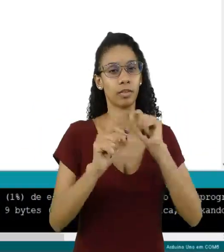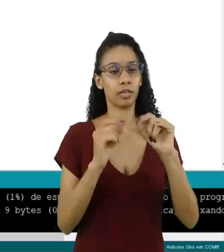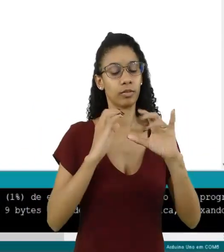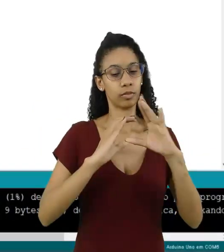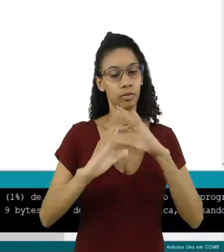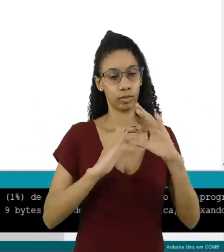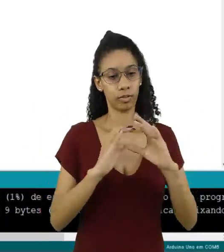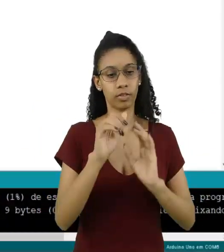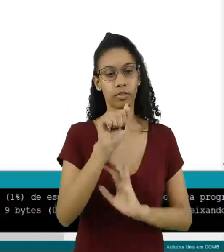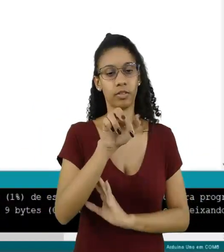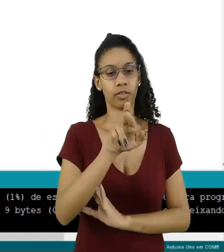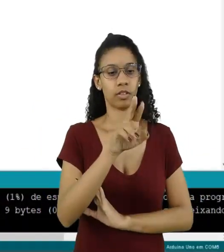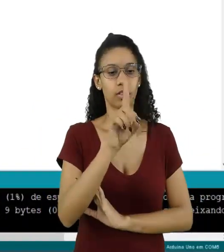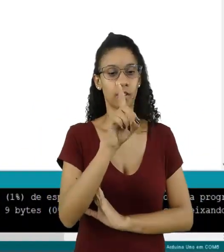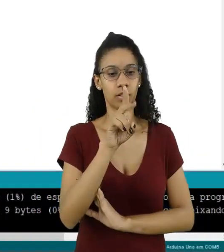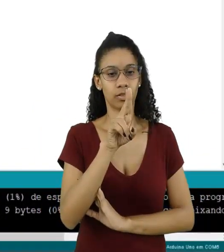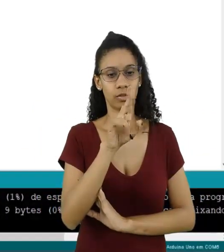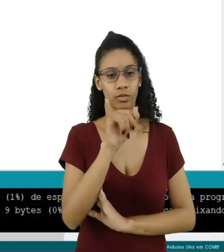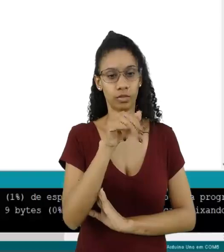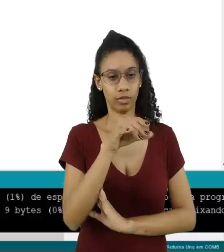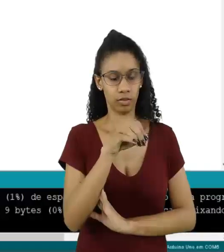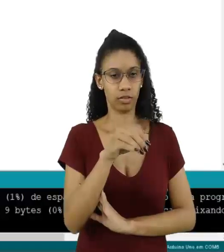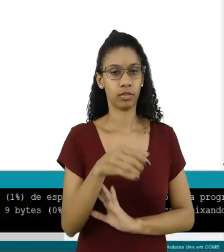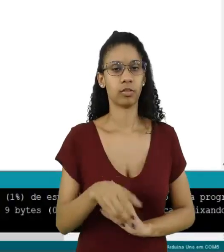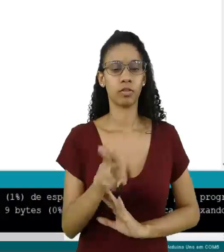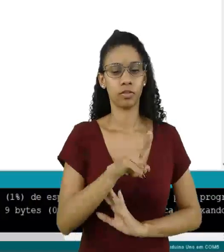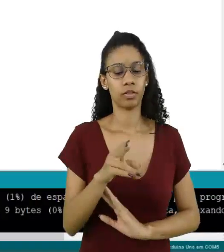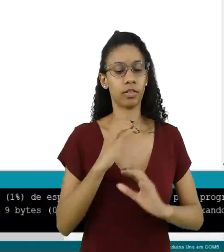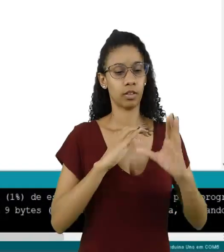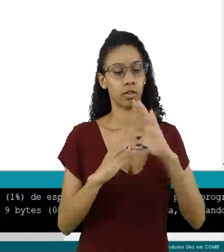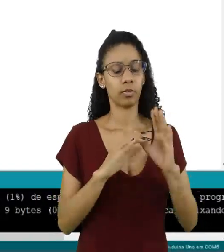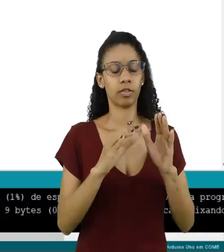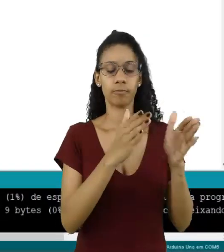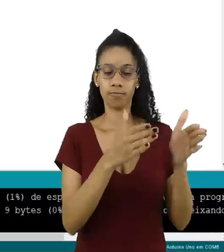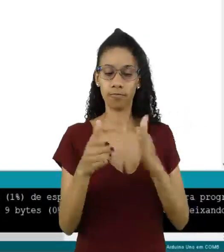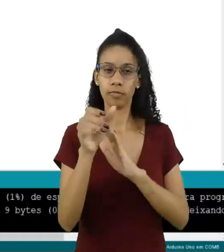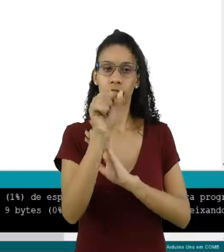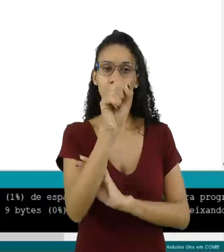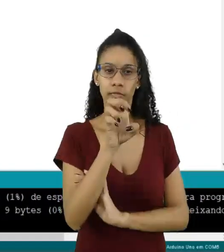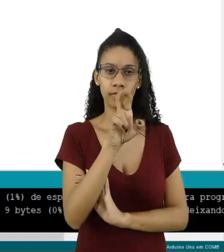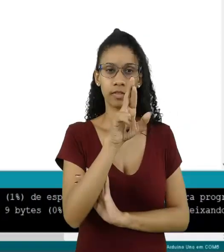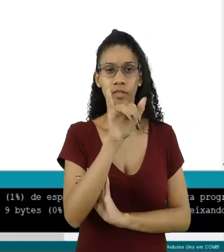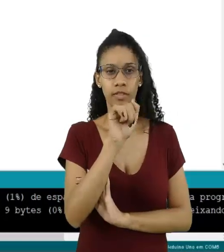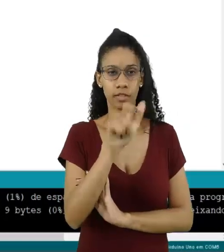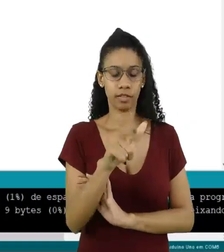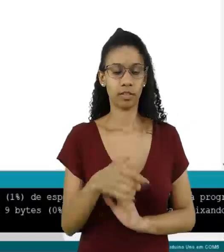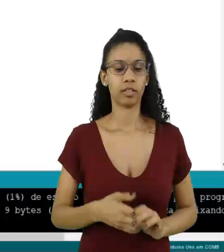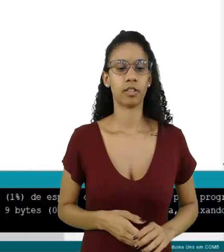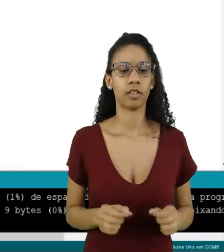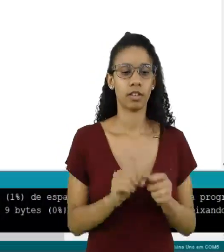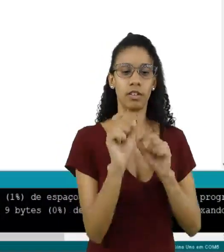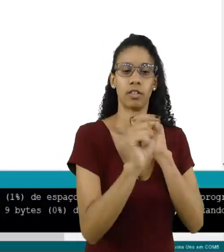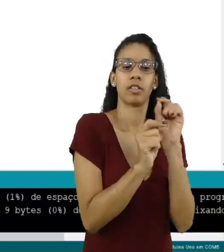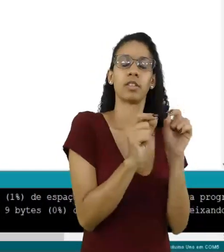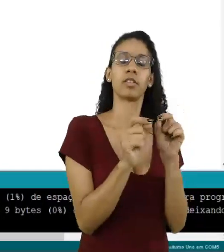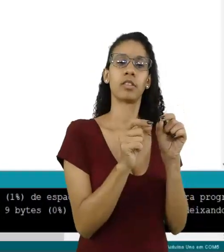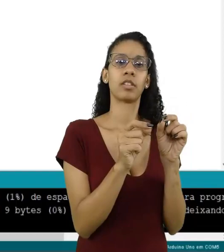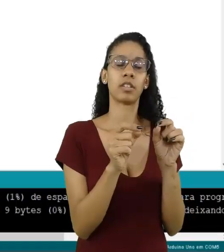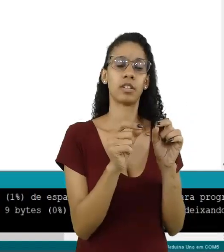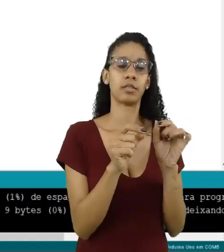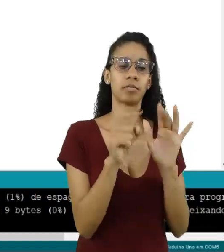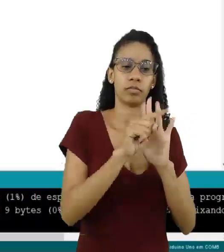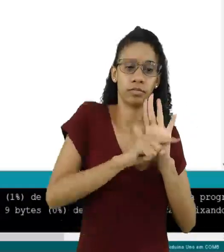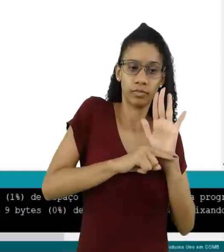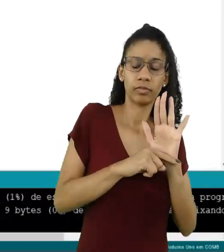também com comunicação com o Arduino. A gente vai utilizar a comunicação serial. Então, além de enviar essa